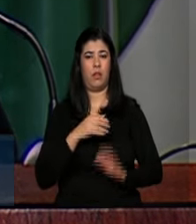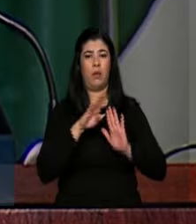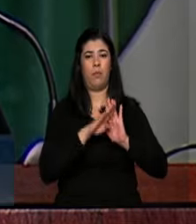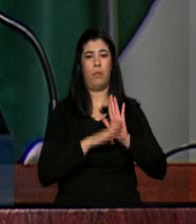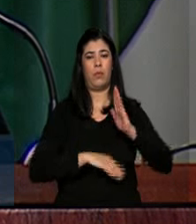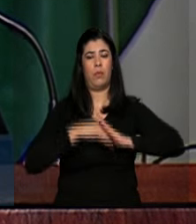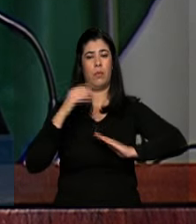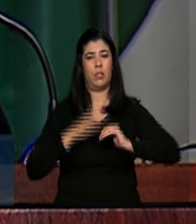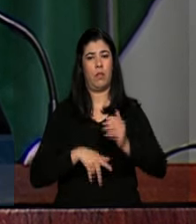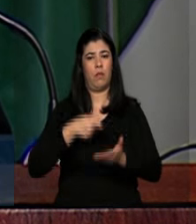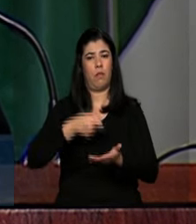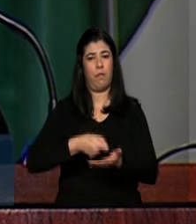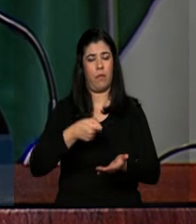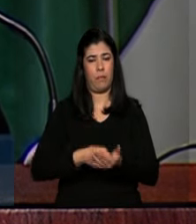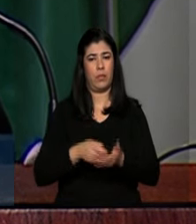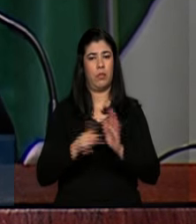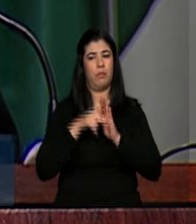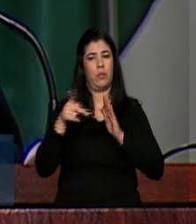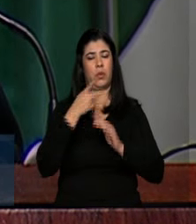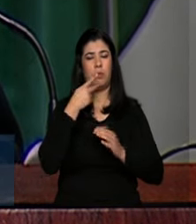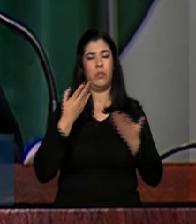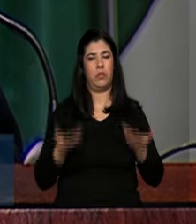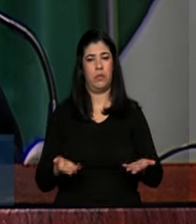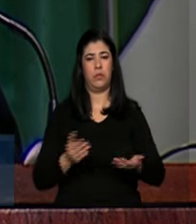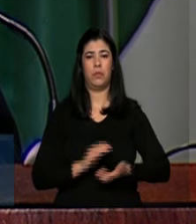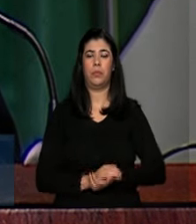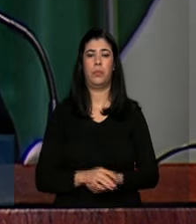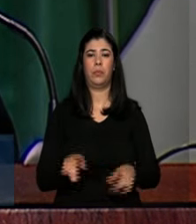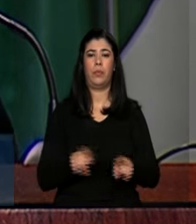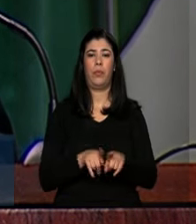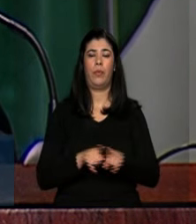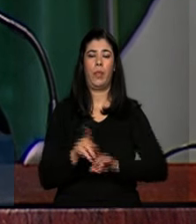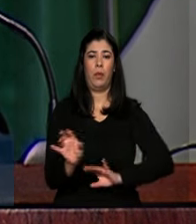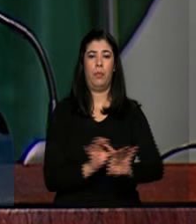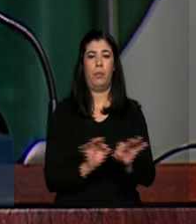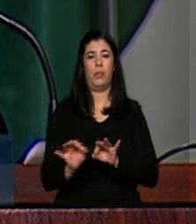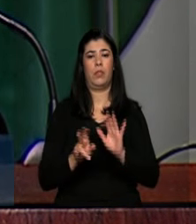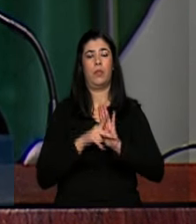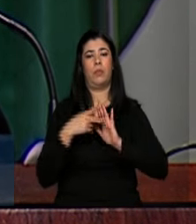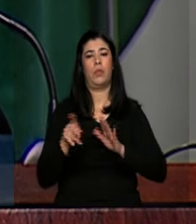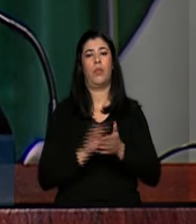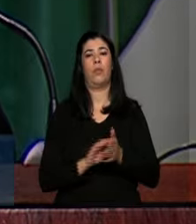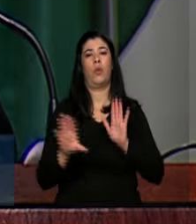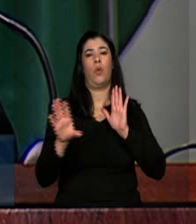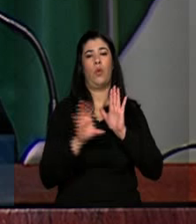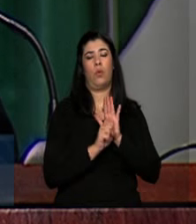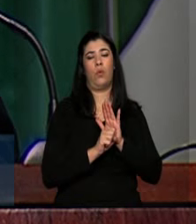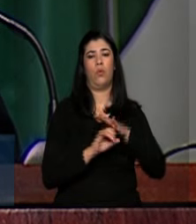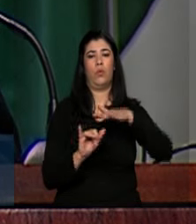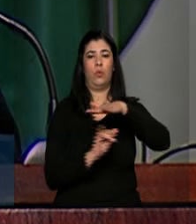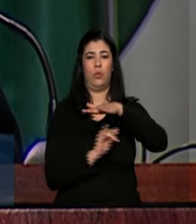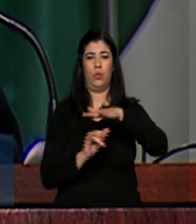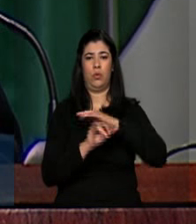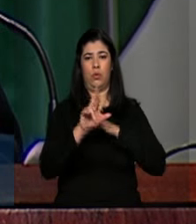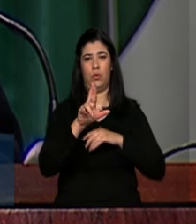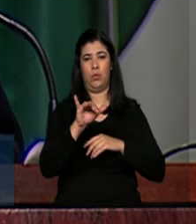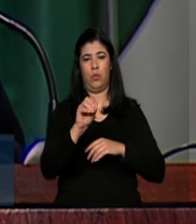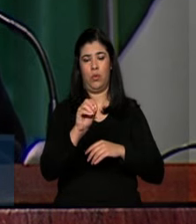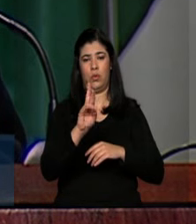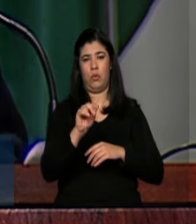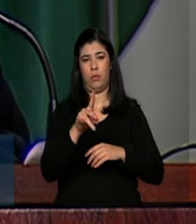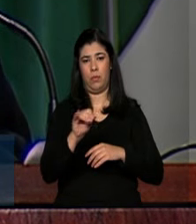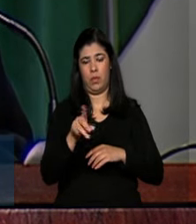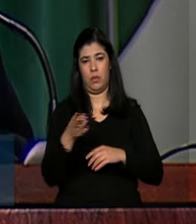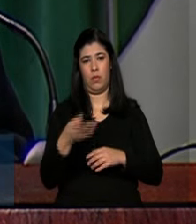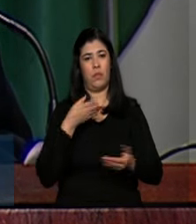Ação Afirmativa, como ele próprio indicou, na preparação para o concurso do Instituto Rio Branco, no